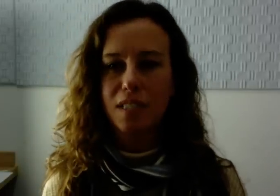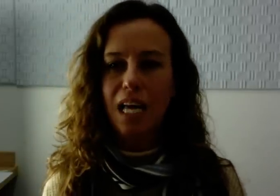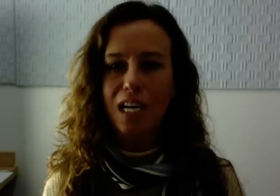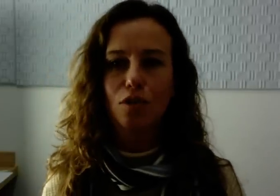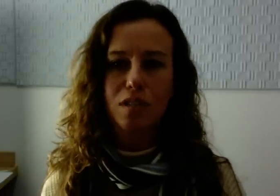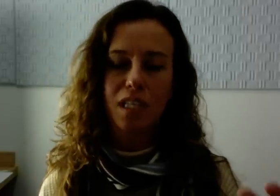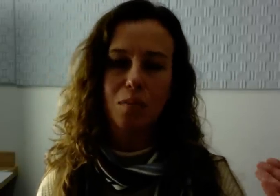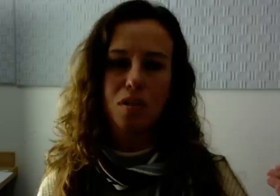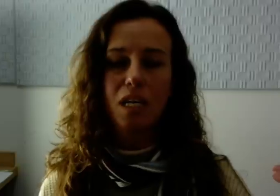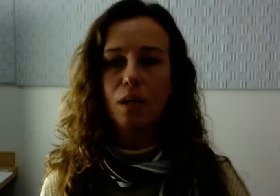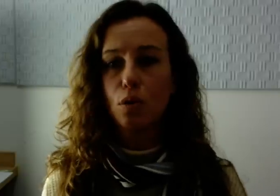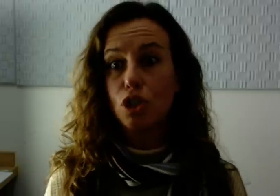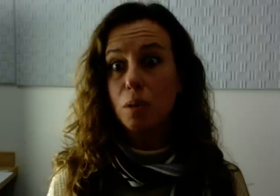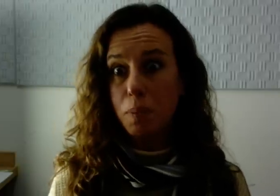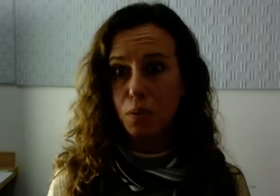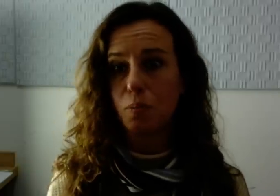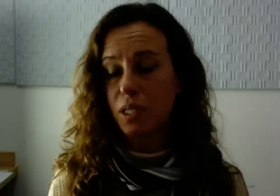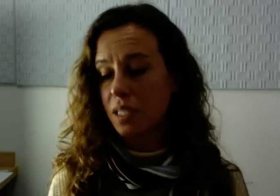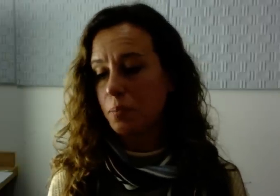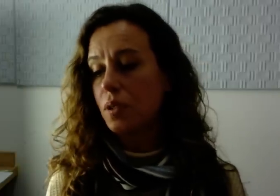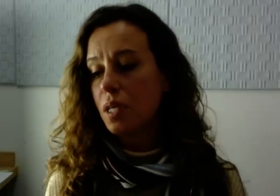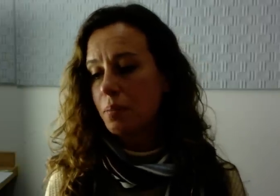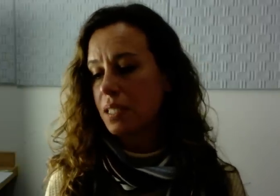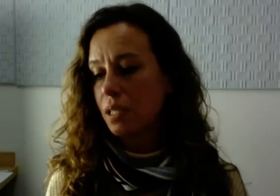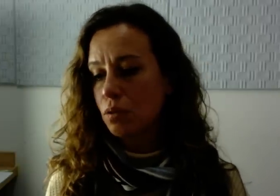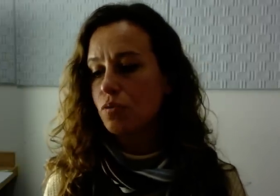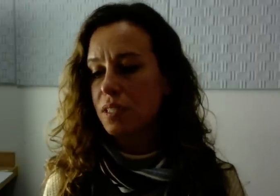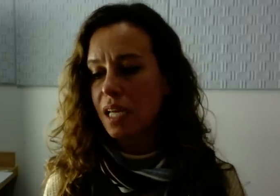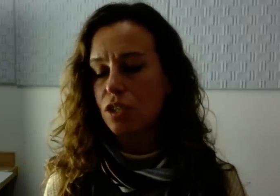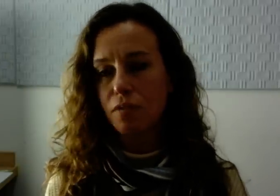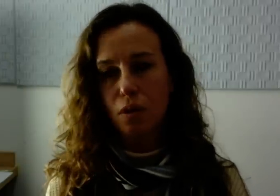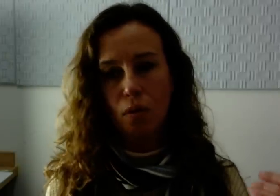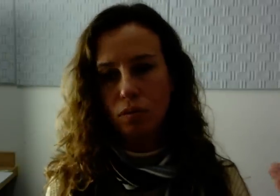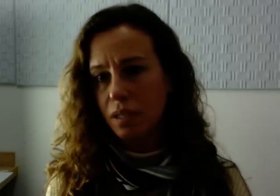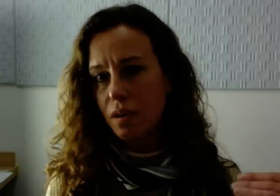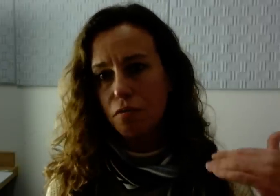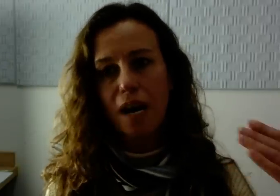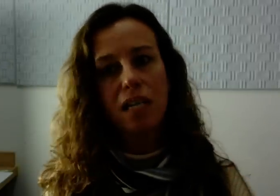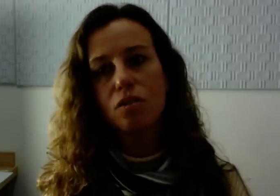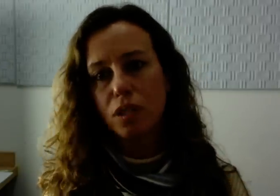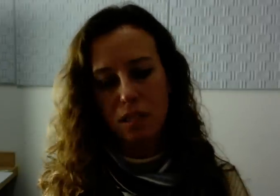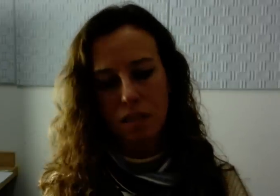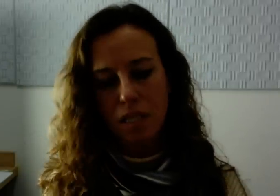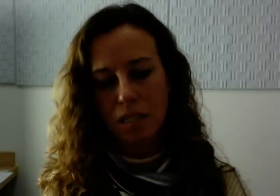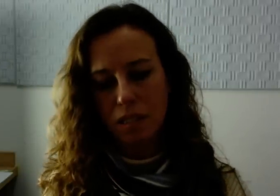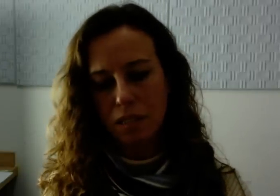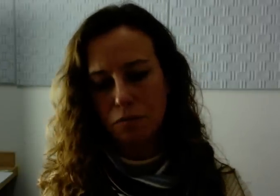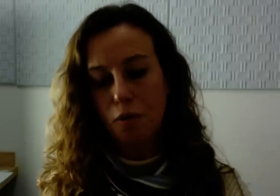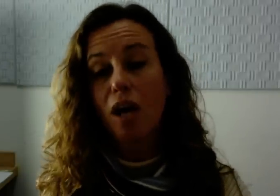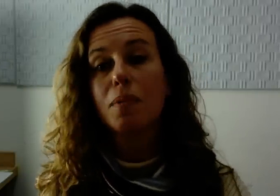neurodiversidade nós seríamos neurotípicos por exemplo mas a neurodiversidade leva em conta várias outras